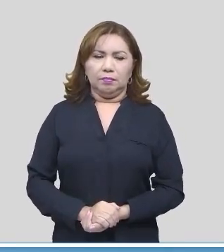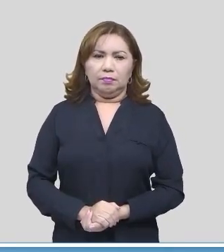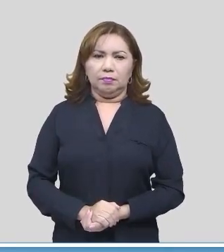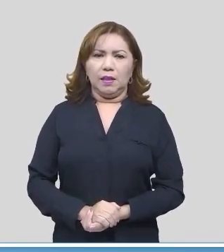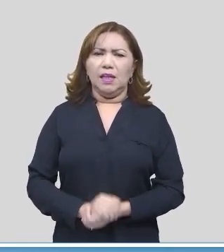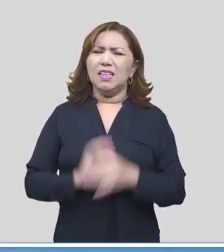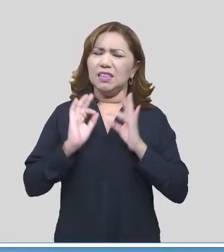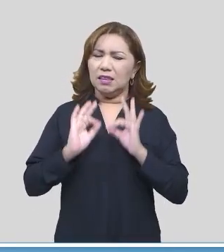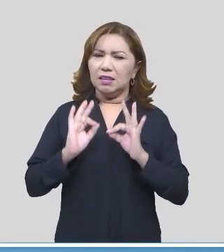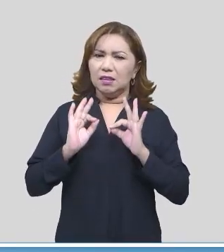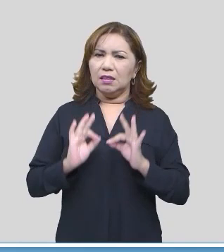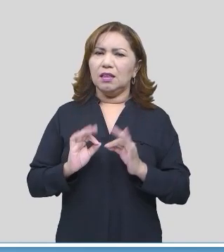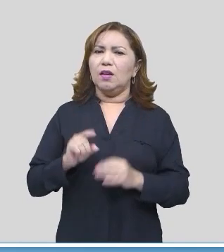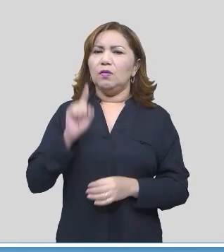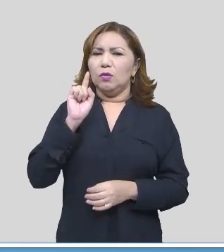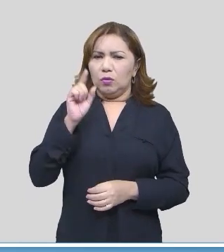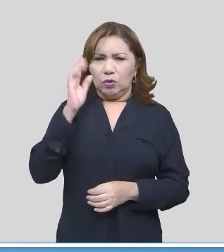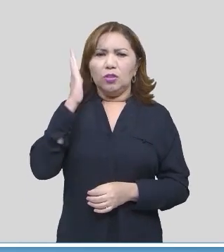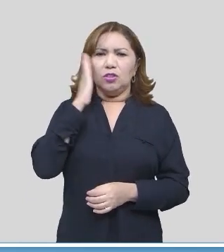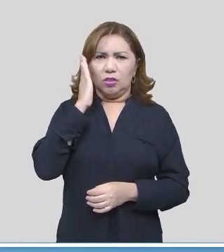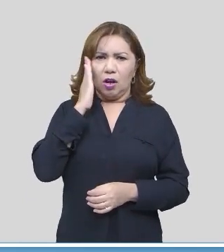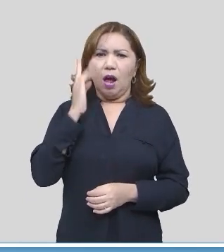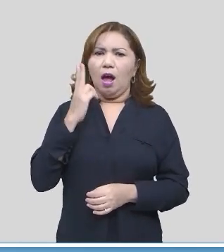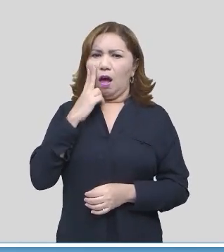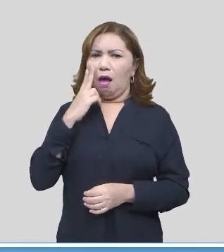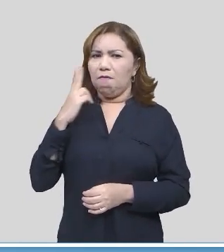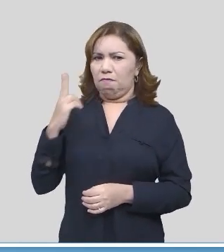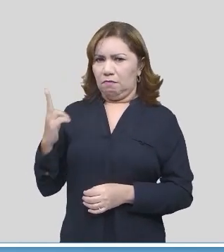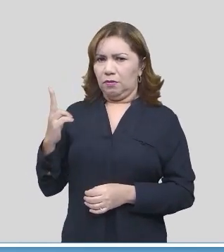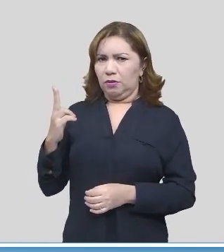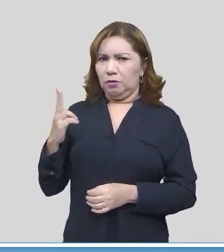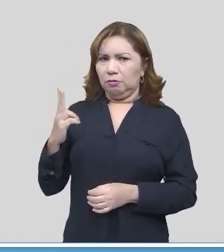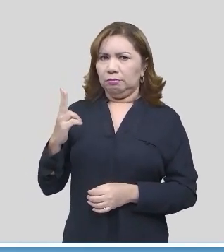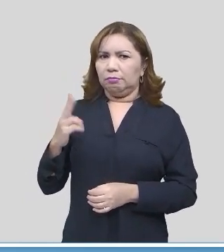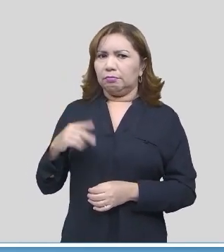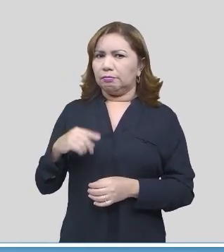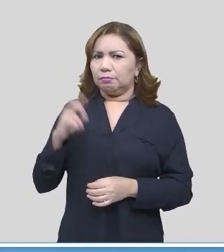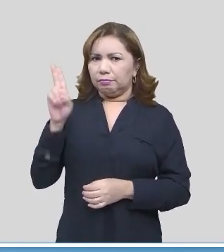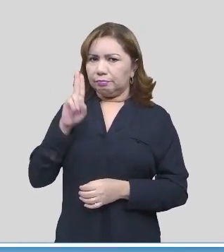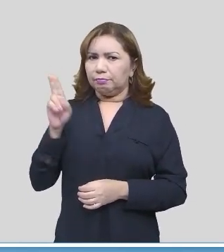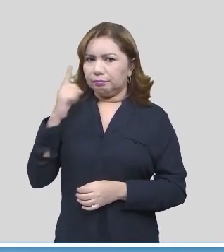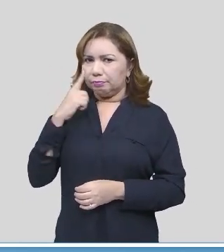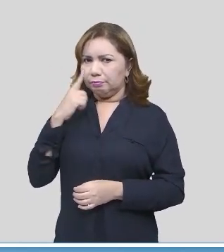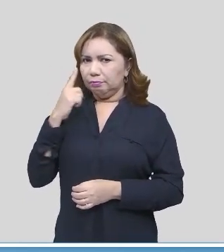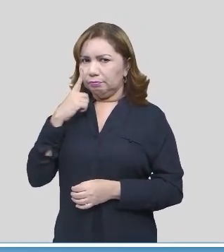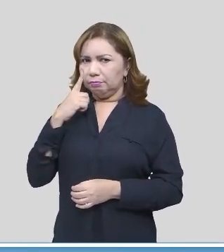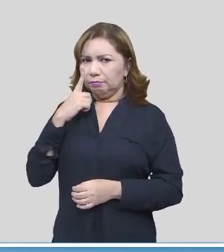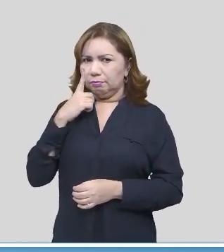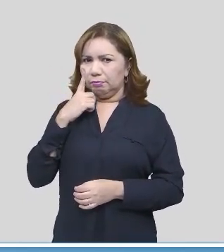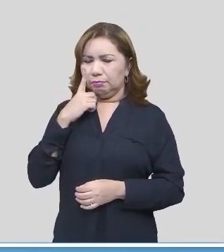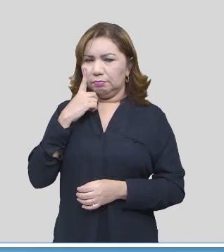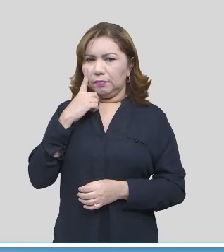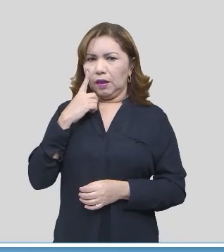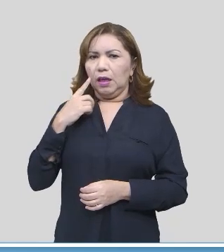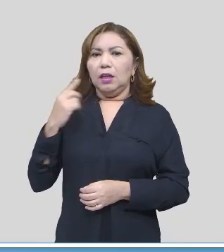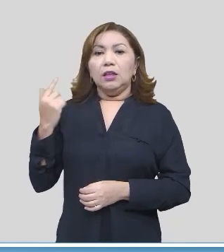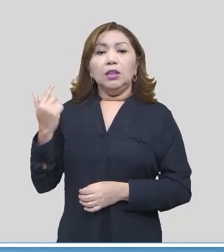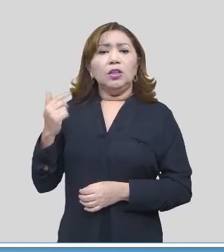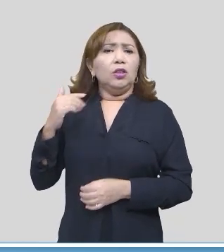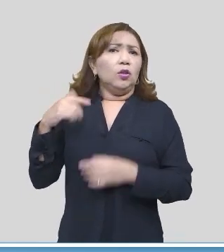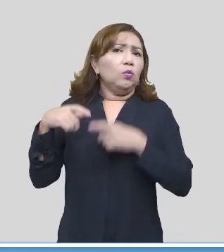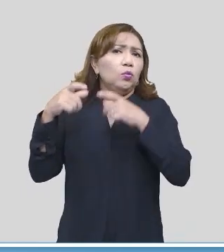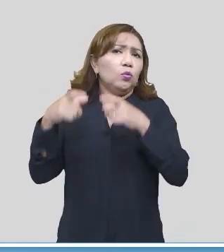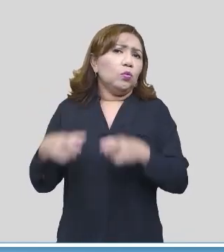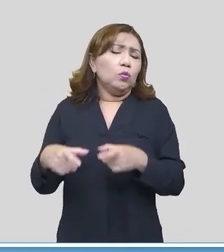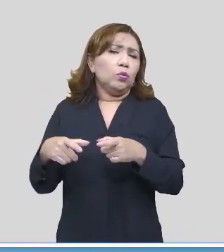Com certeza, você já deve ter visto alguma dessas imagens em algum lugar. Observe.